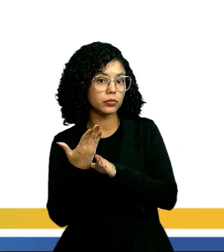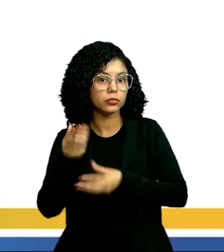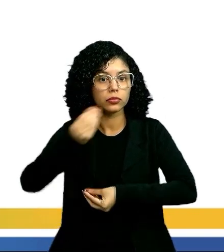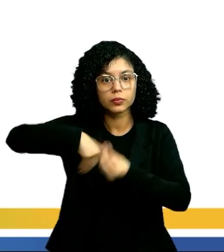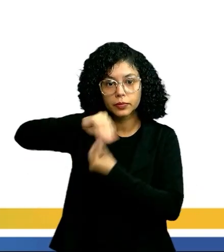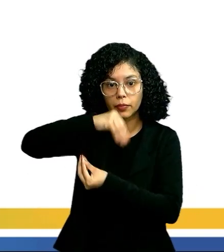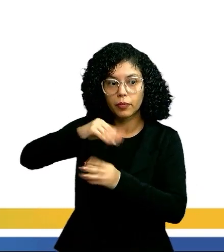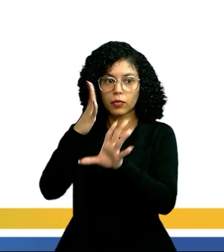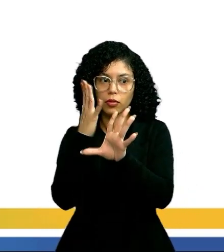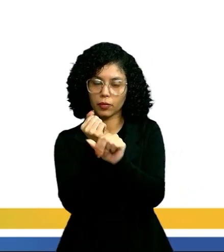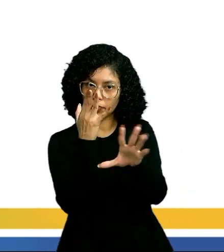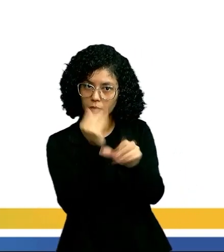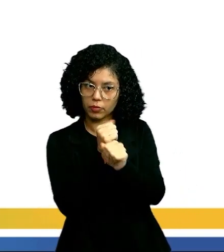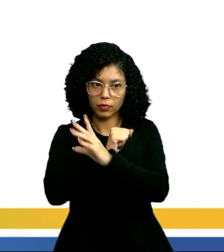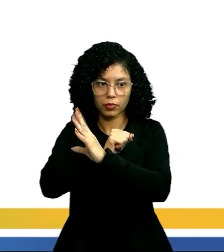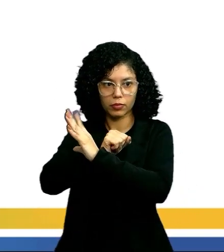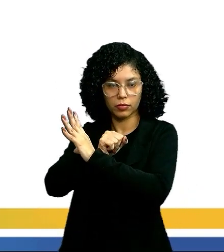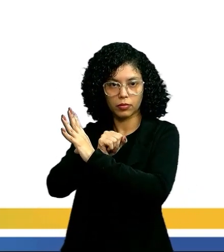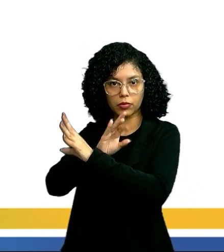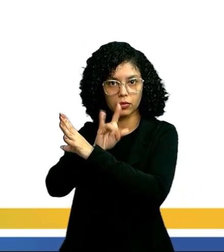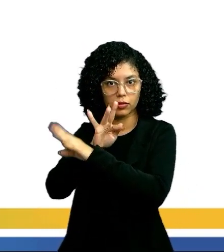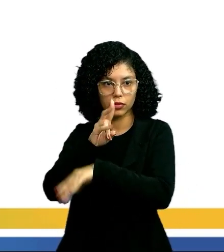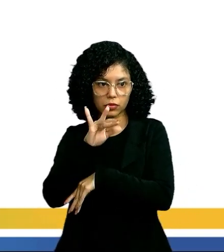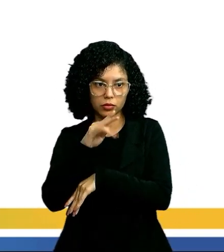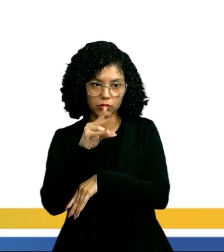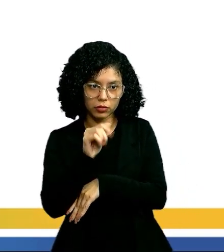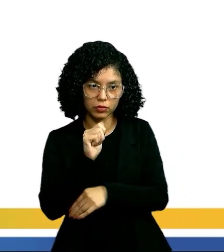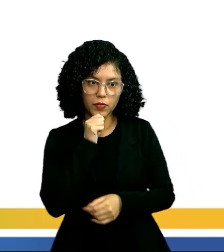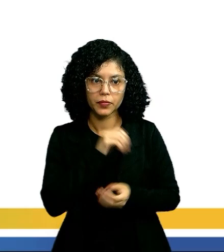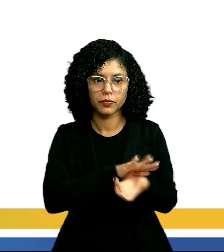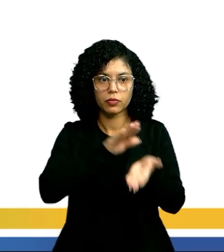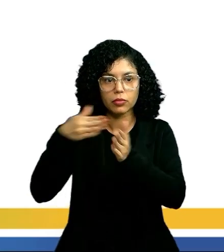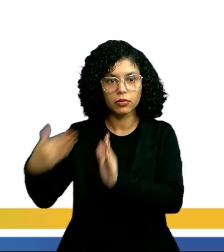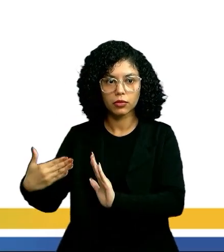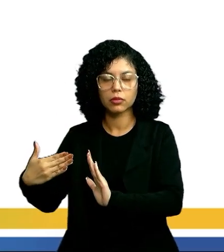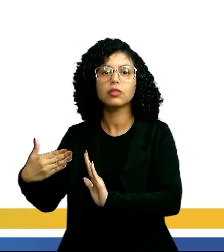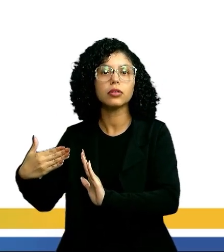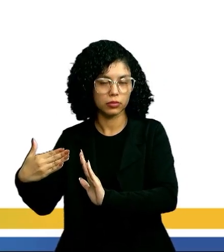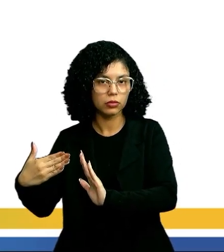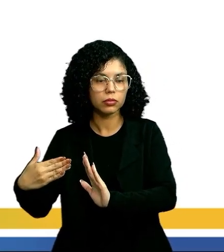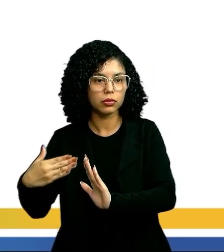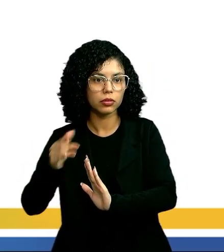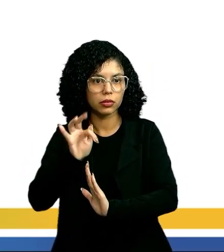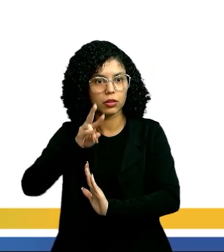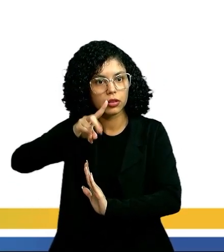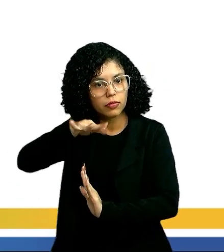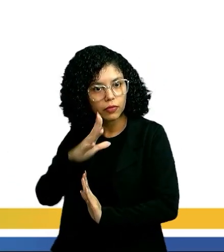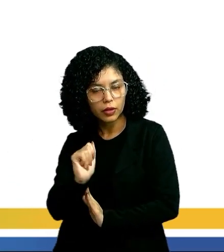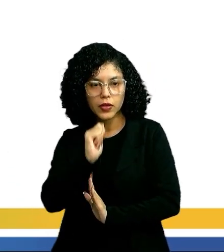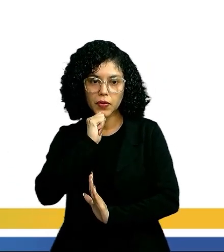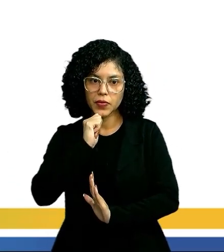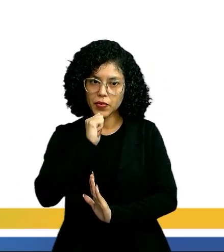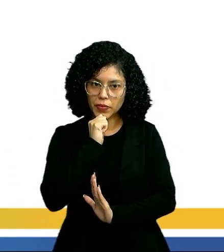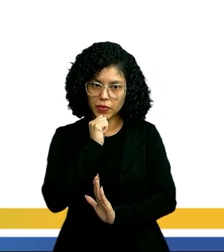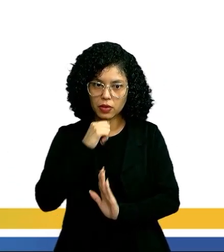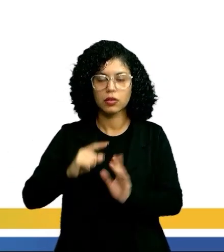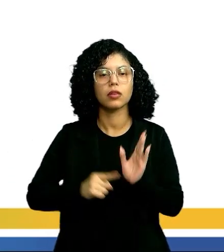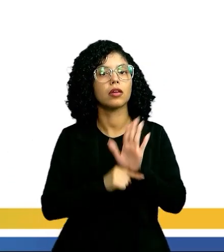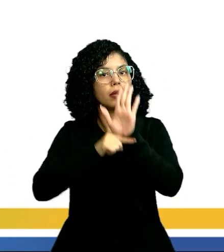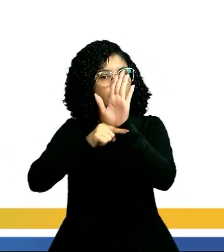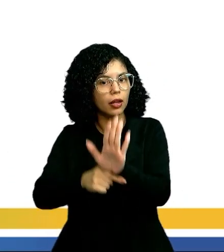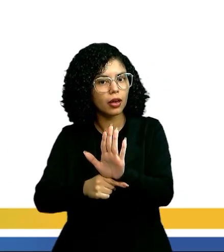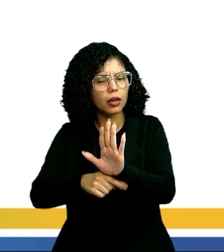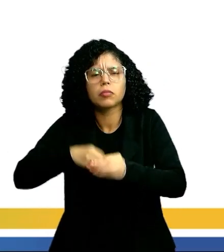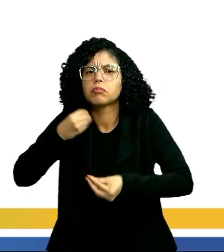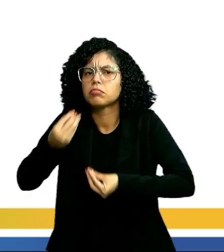O produto da reação de adição do ácido clorídrico, que é o HCl, a parte alifática do